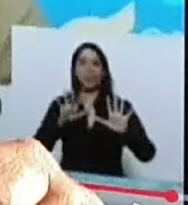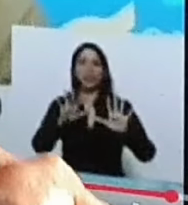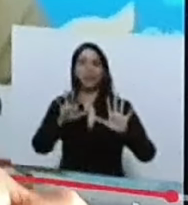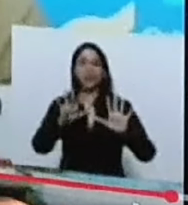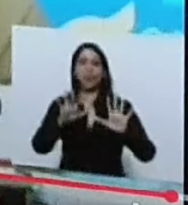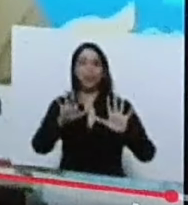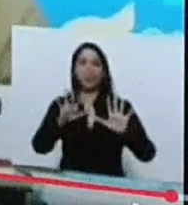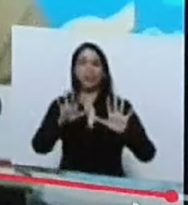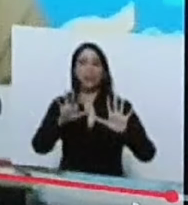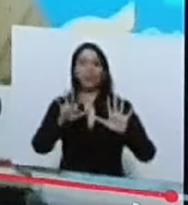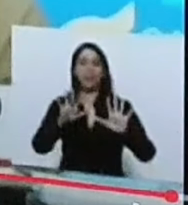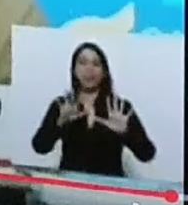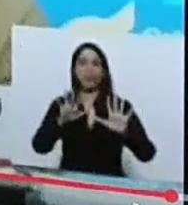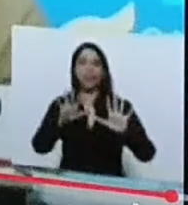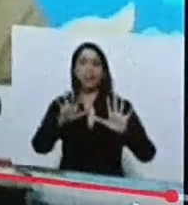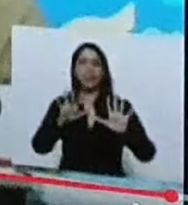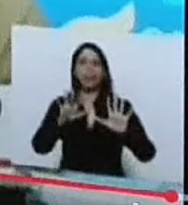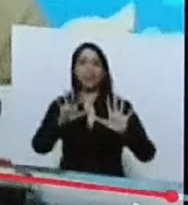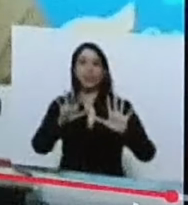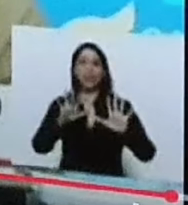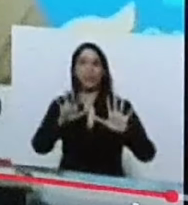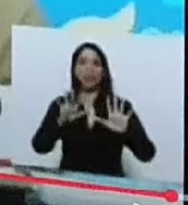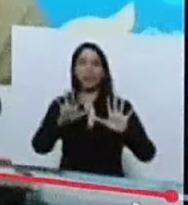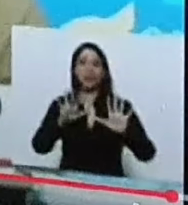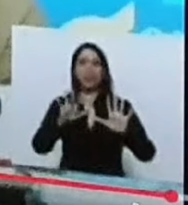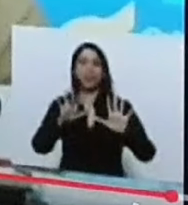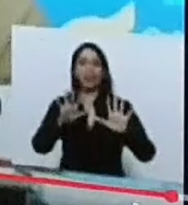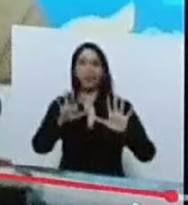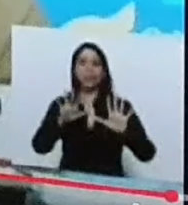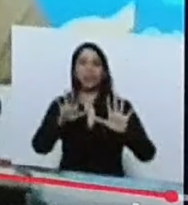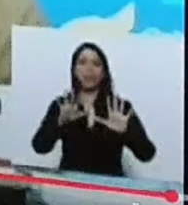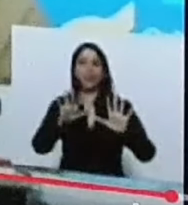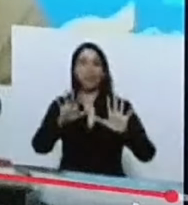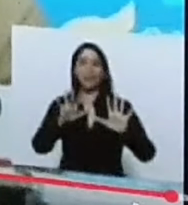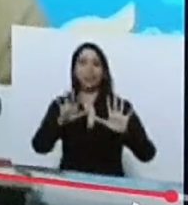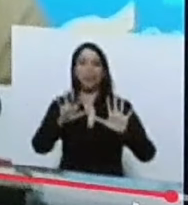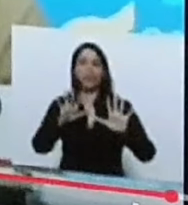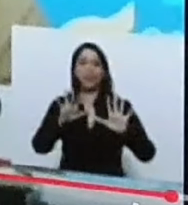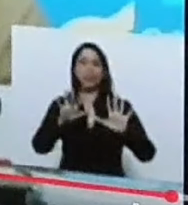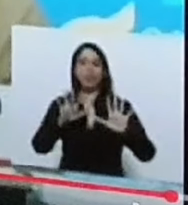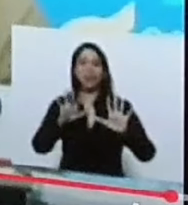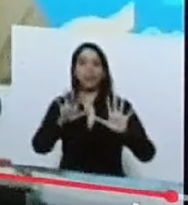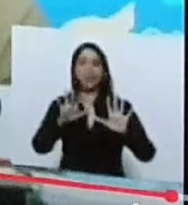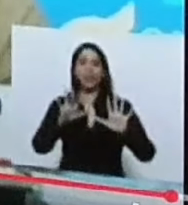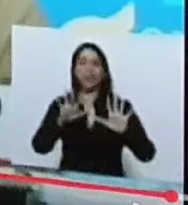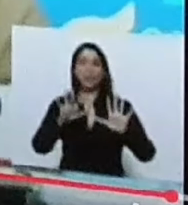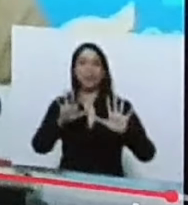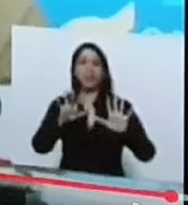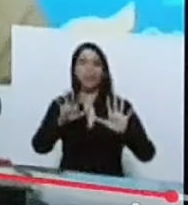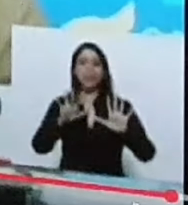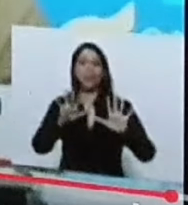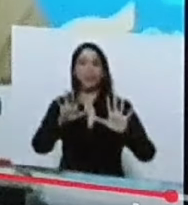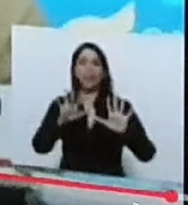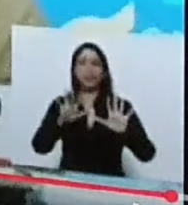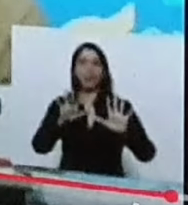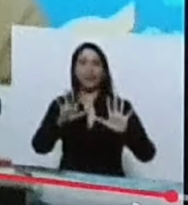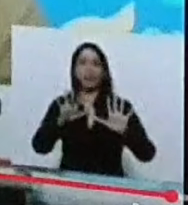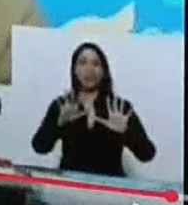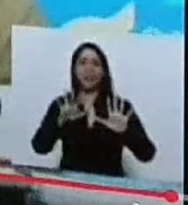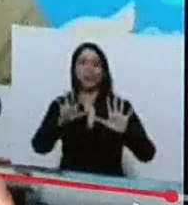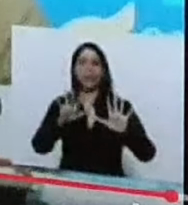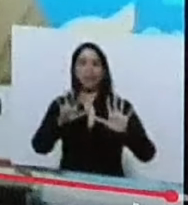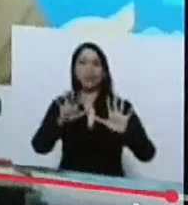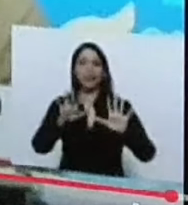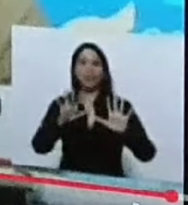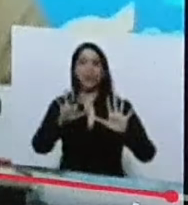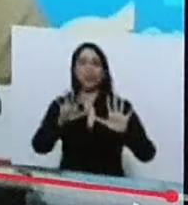o Madurão aqui resistindo, que o Bolsonaro e também o Exército Brasileiro vão ter que se